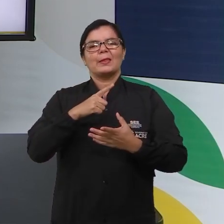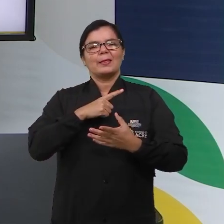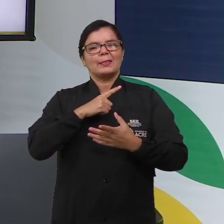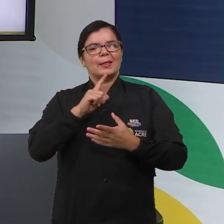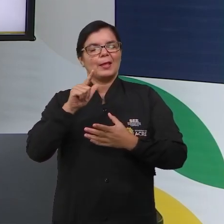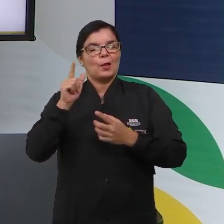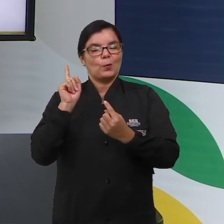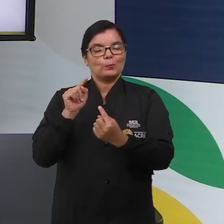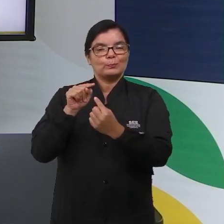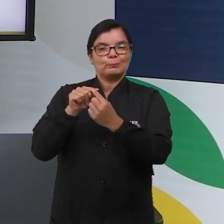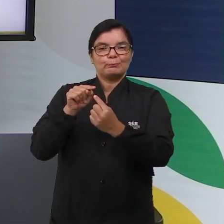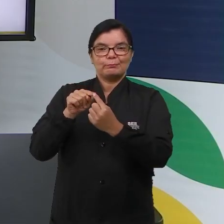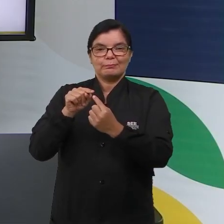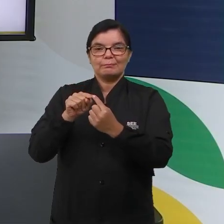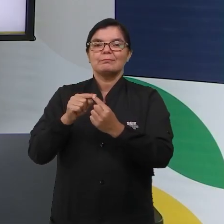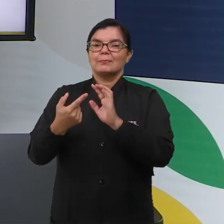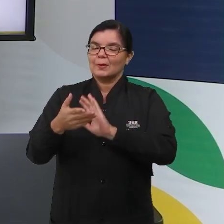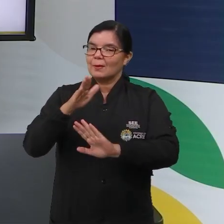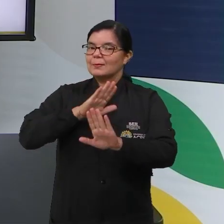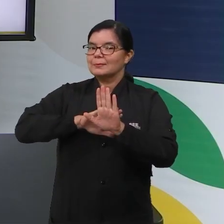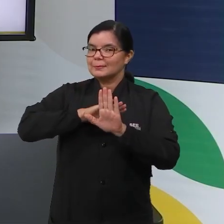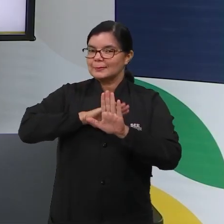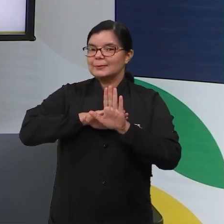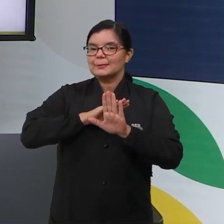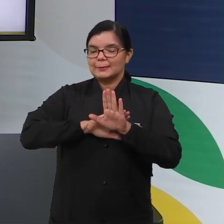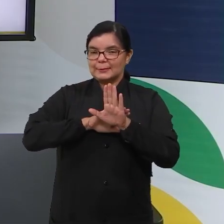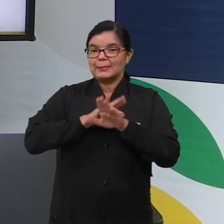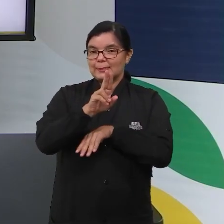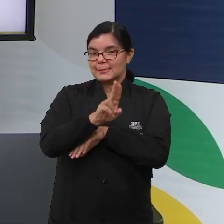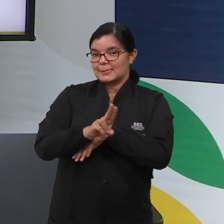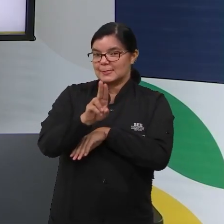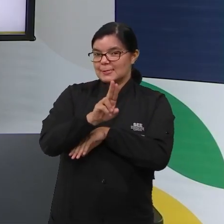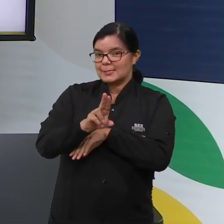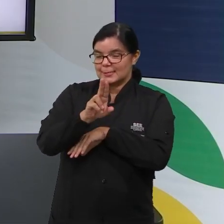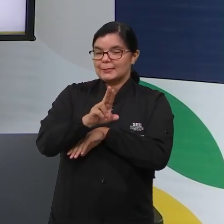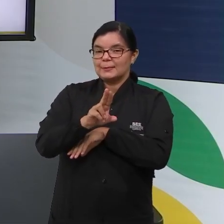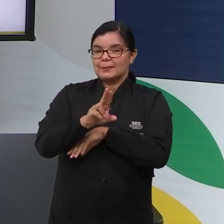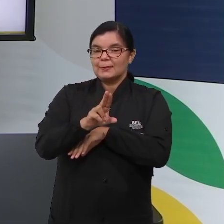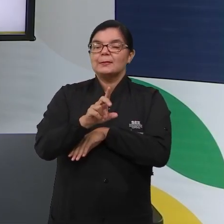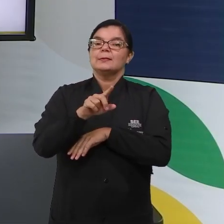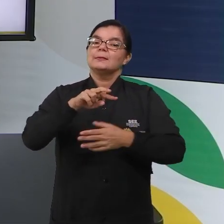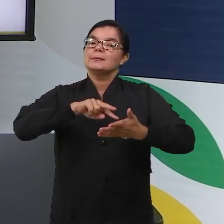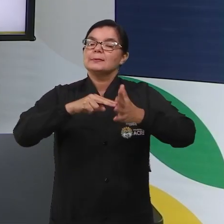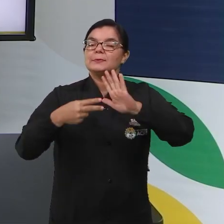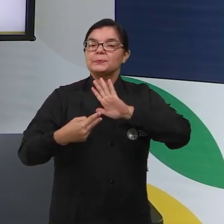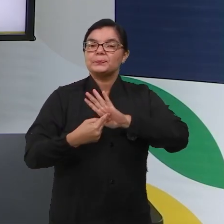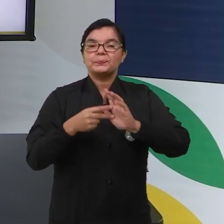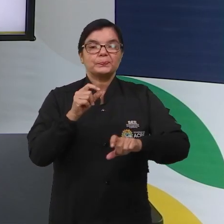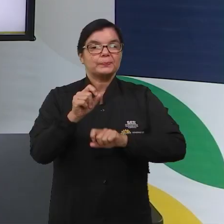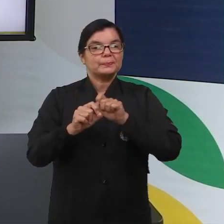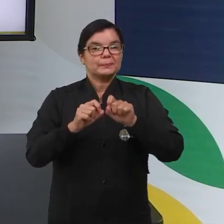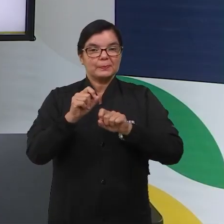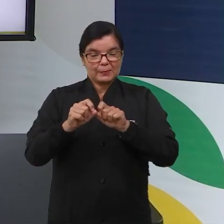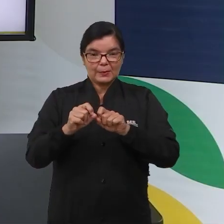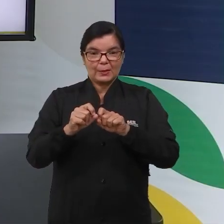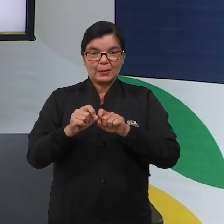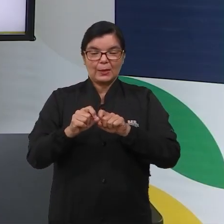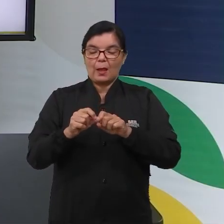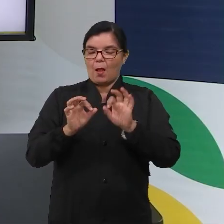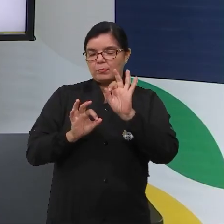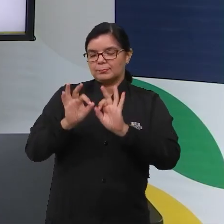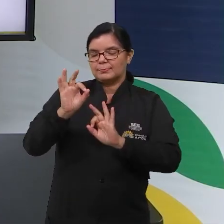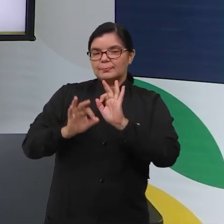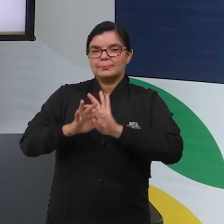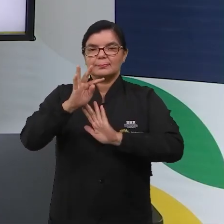um objetivo por trás desse uso desse recurso. Isso significa dizer que ao construir